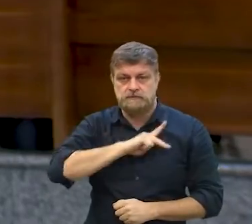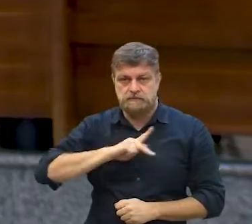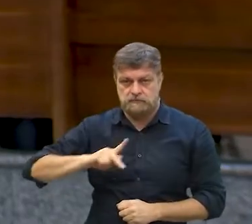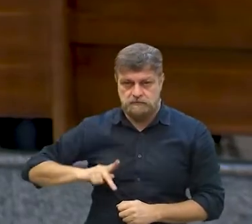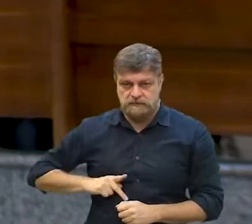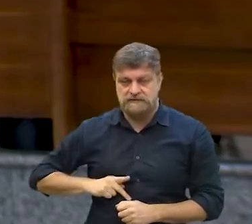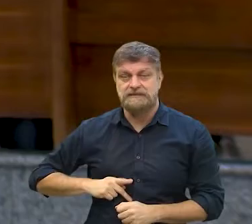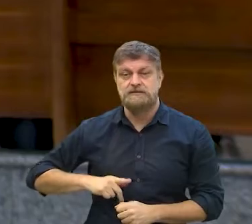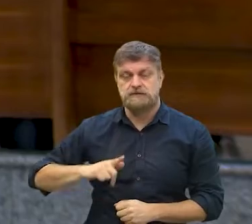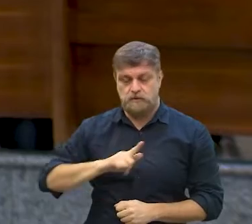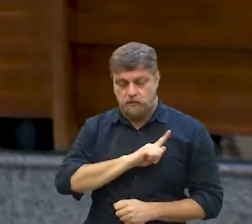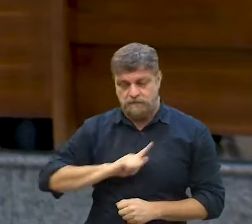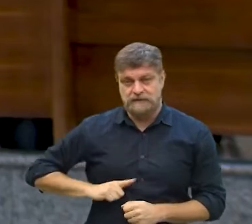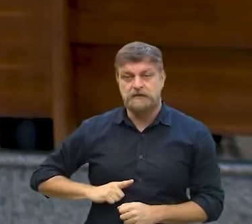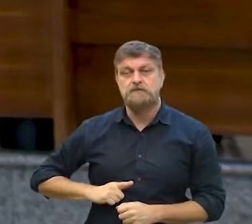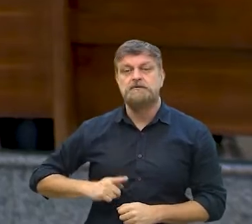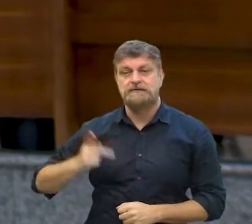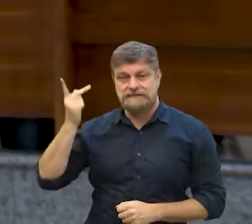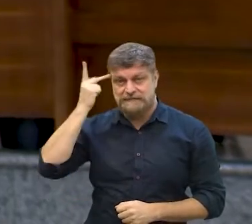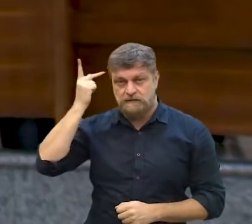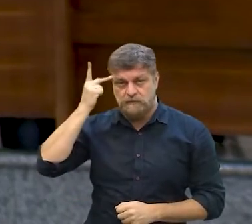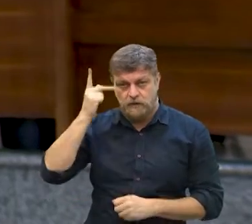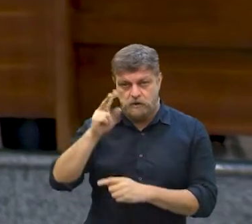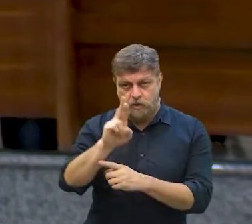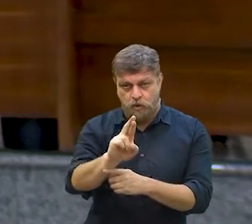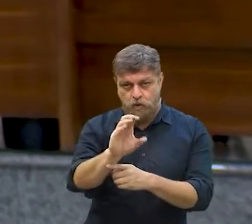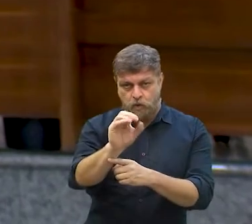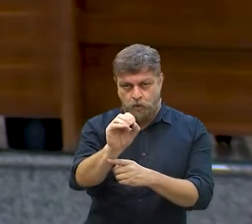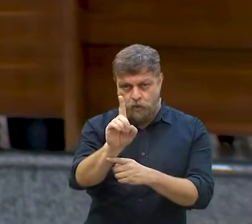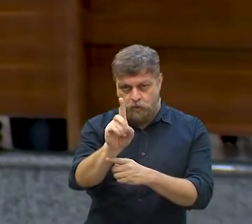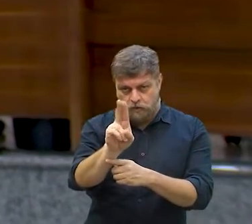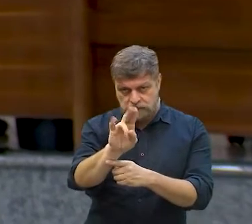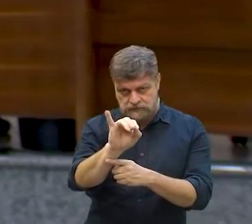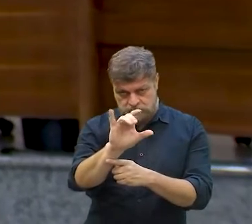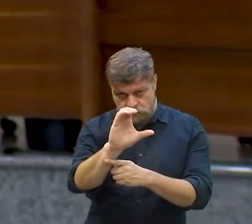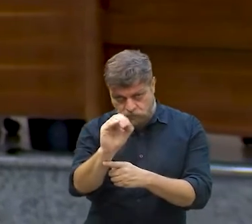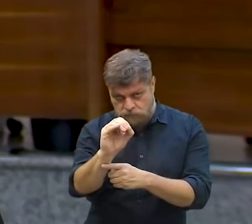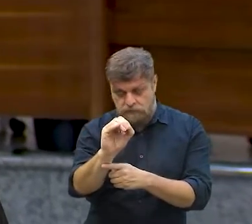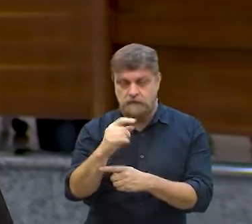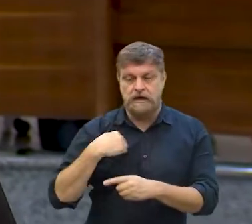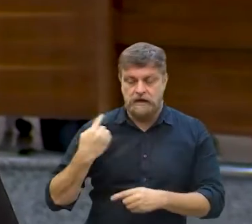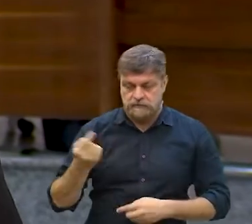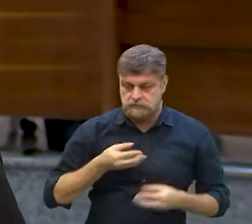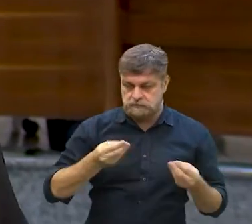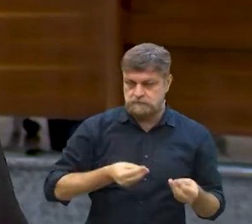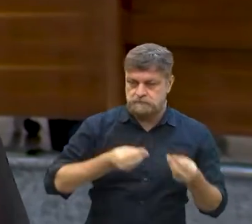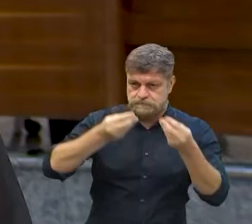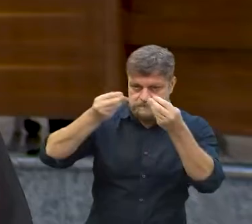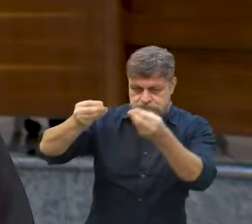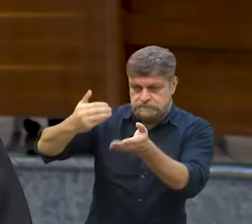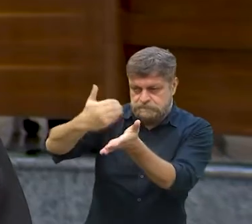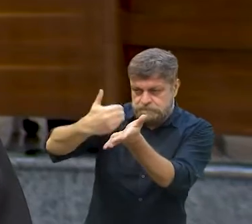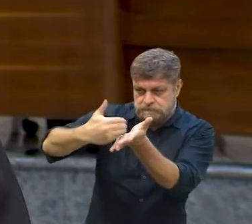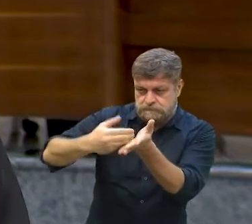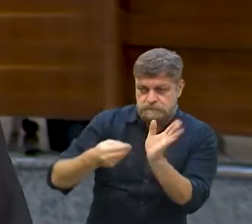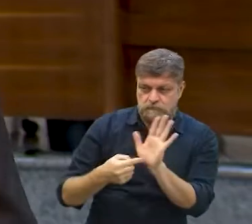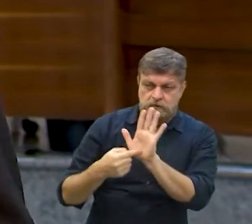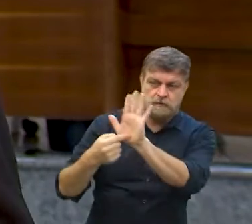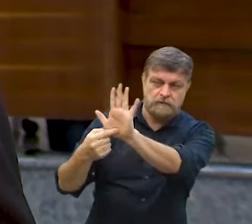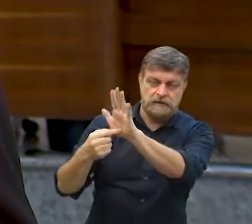o vice-governador, Rodrigo Garcia, para estar levando essas demandas do Parlamento Metropolitano, para que a